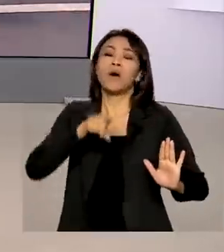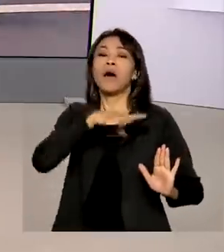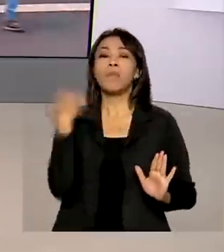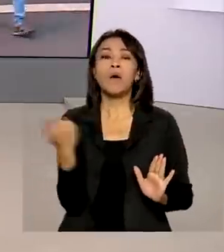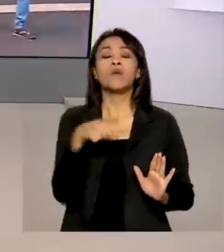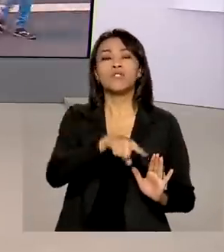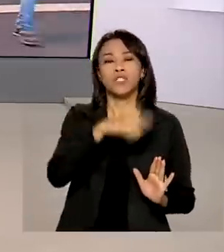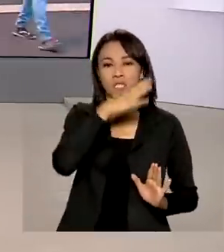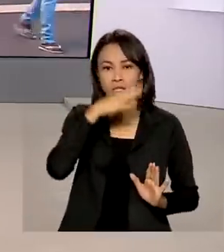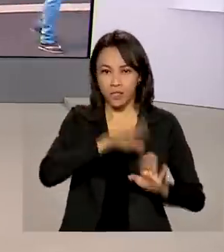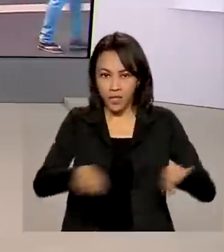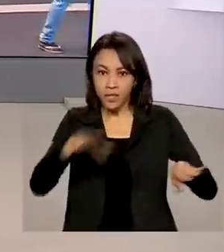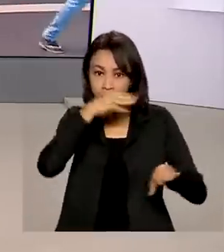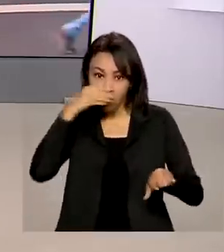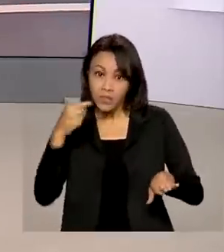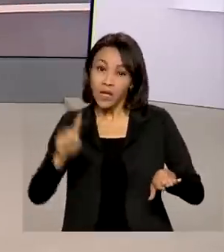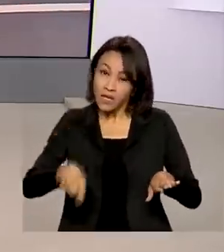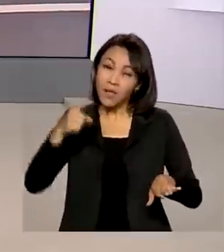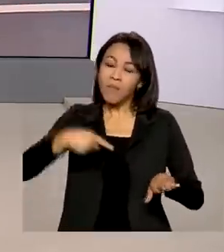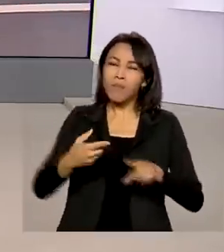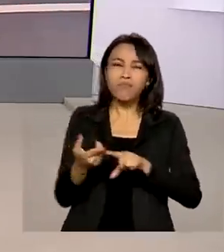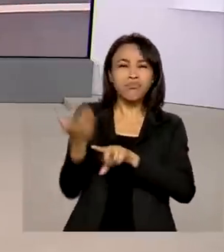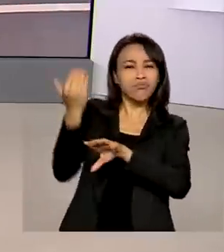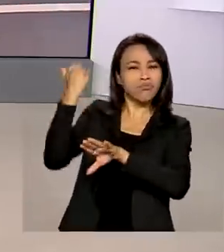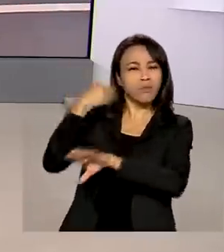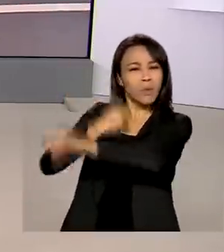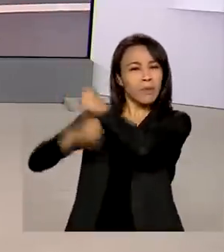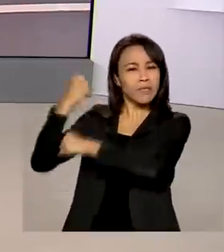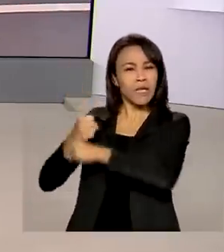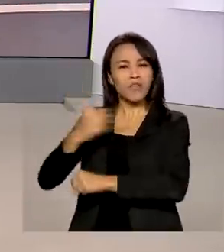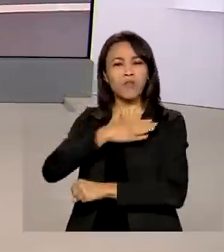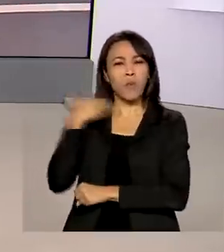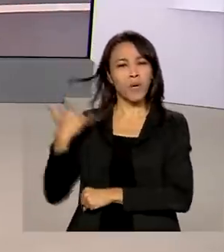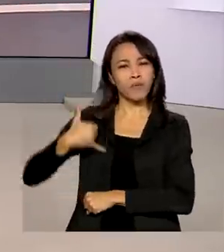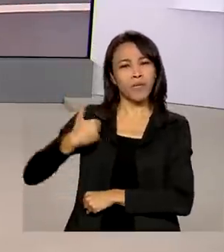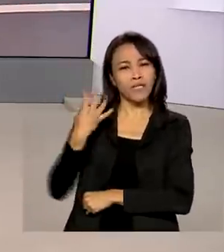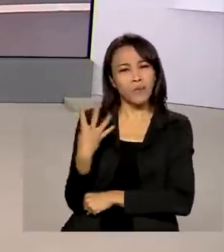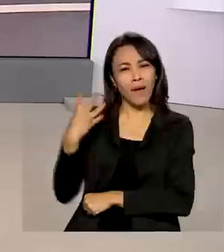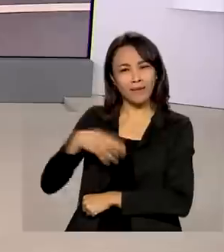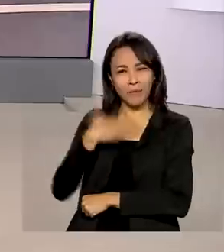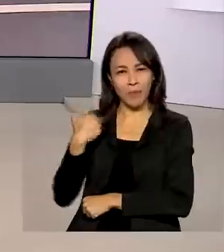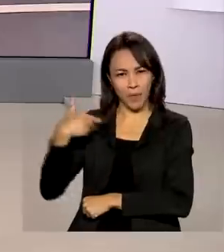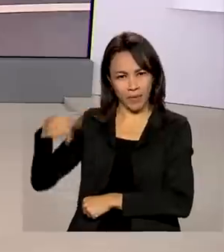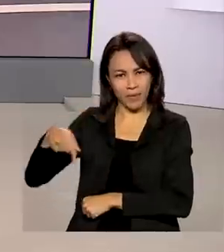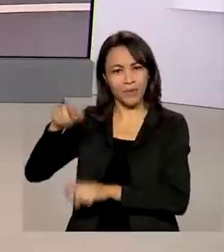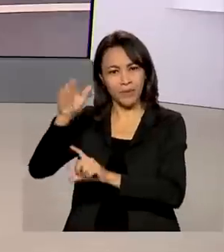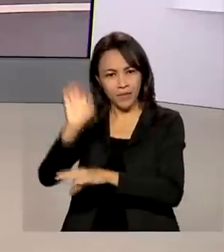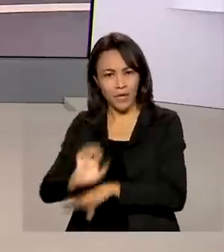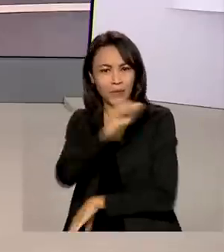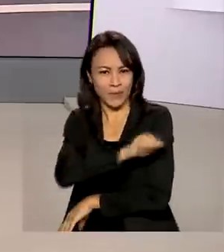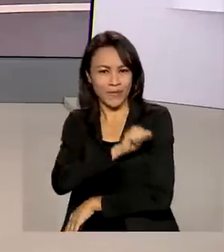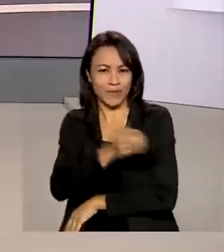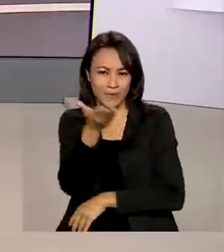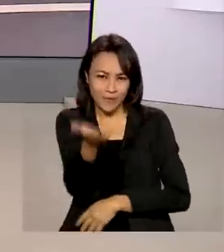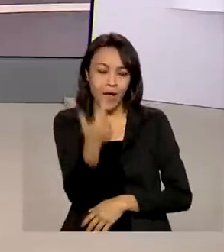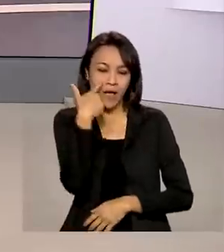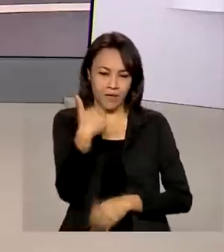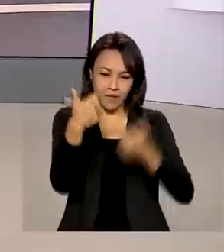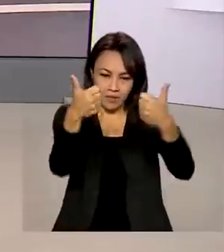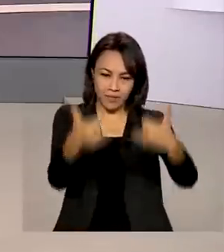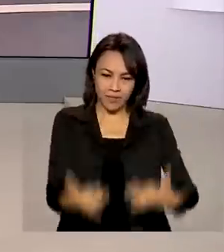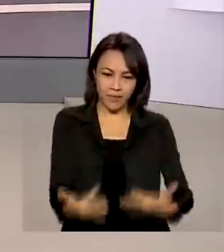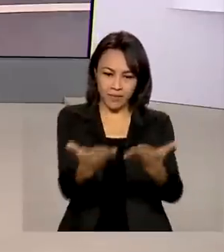menino de 4 anos, que foi espancado e morto no ano passado no Rio de Janeiro. Vamos até lá. Tiago Pimenta traz os detalhes pra gente. Bom dia,